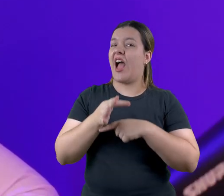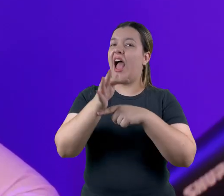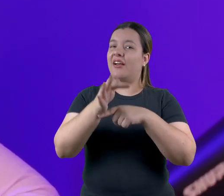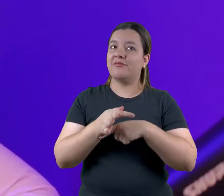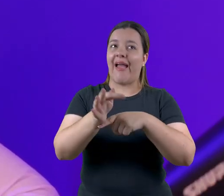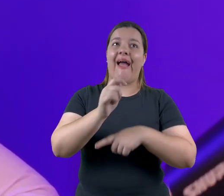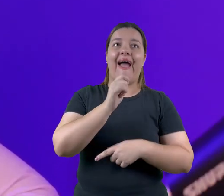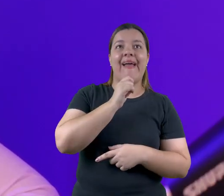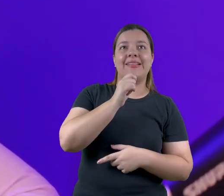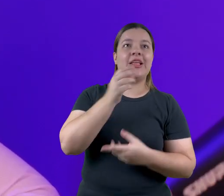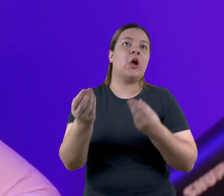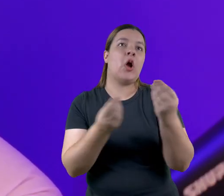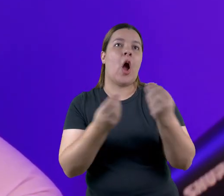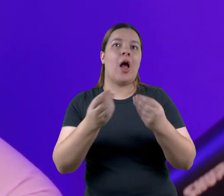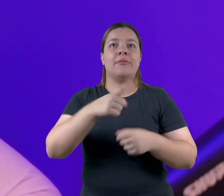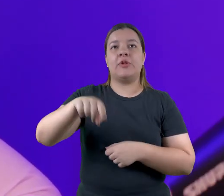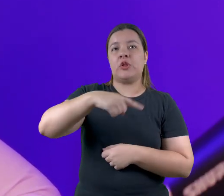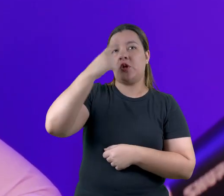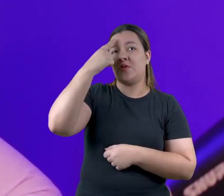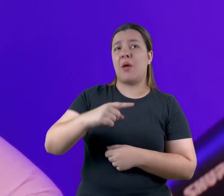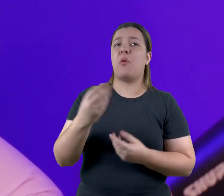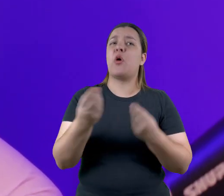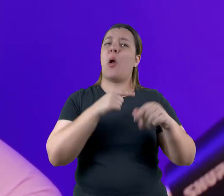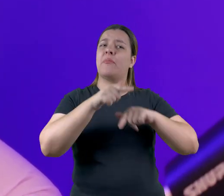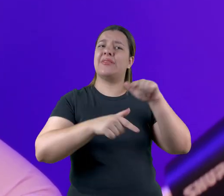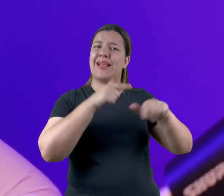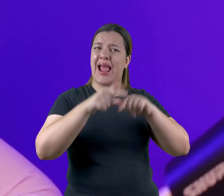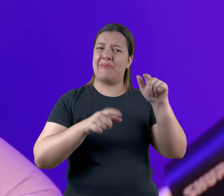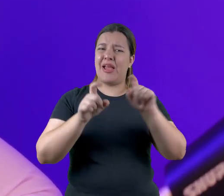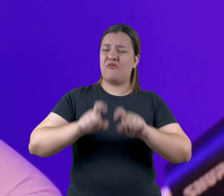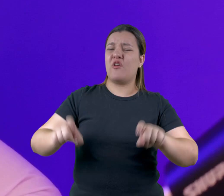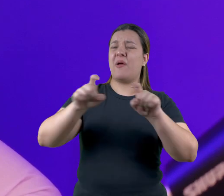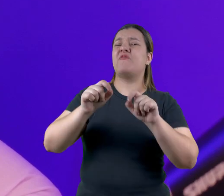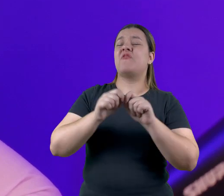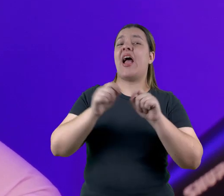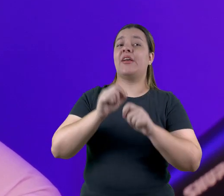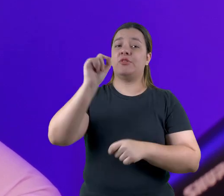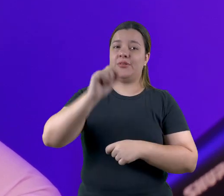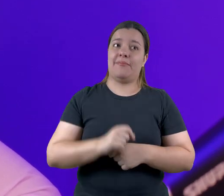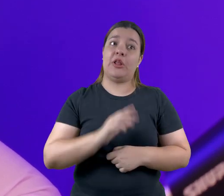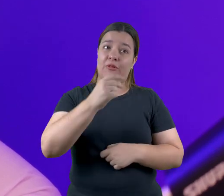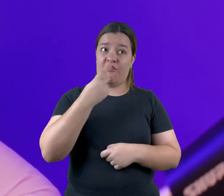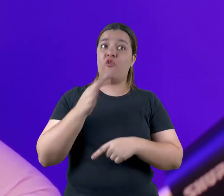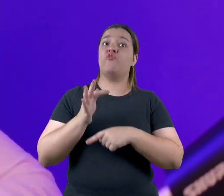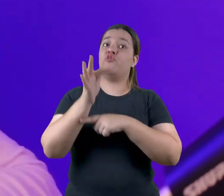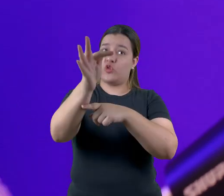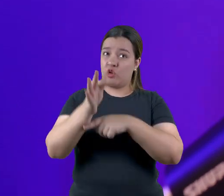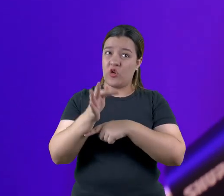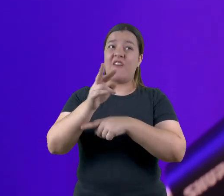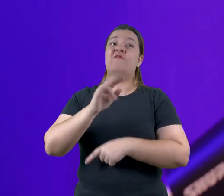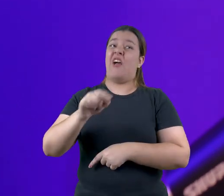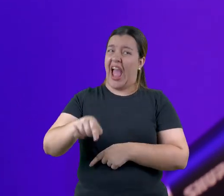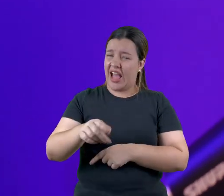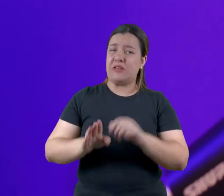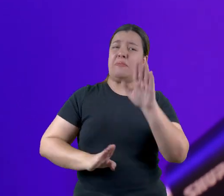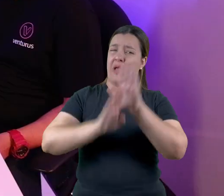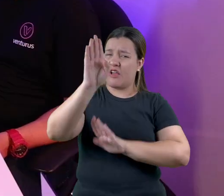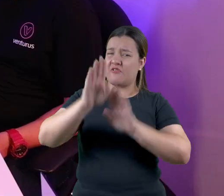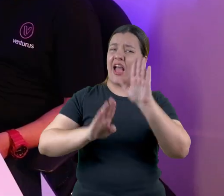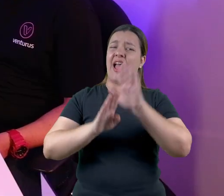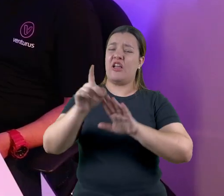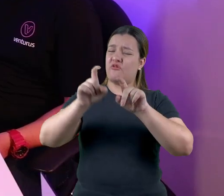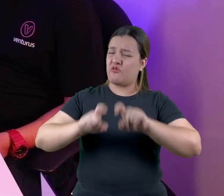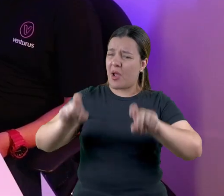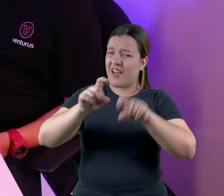então era ainda um mistério né O que que é o que que eu vou fazer qual que é o mercado mas todo mundo já falava mas é o futuro né é o